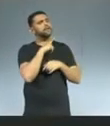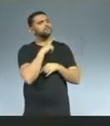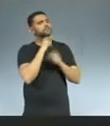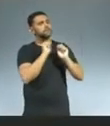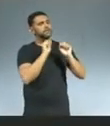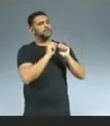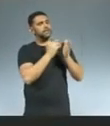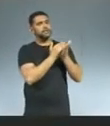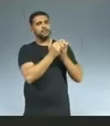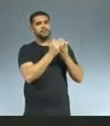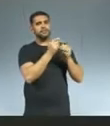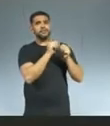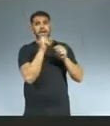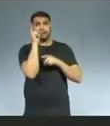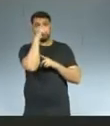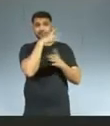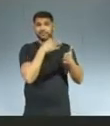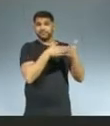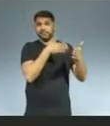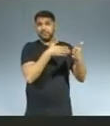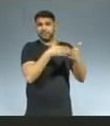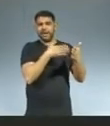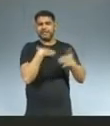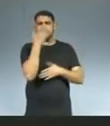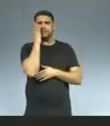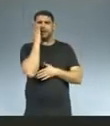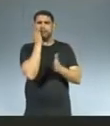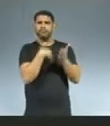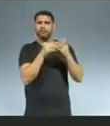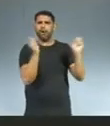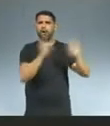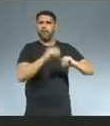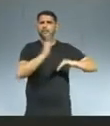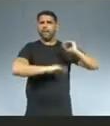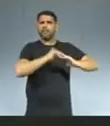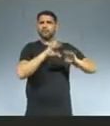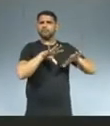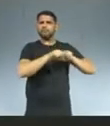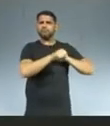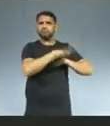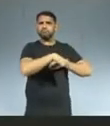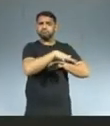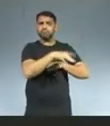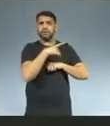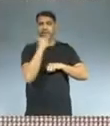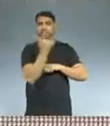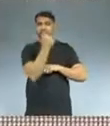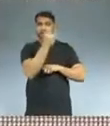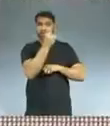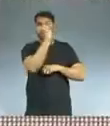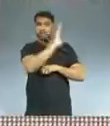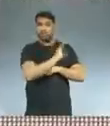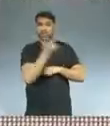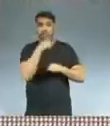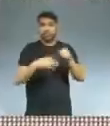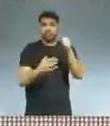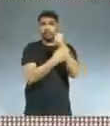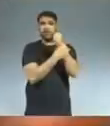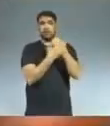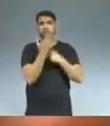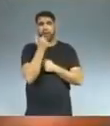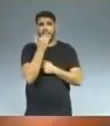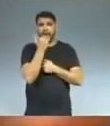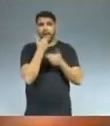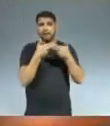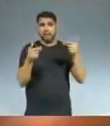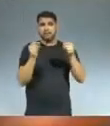que nós pudéssemos entrar nessa questão do desafio a gente sabe por exemplo toda a competência do campo brasileiro EA importância do Brasil para segurança